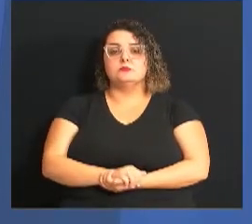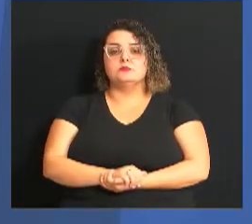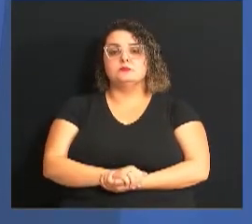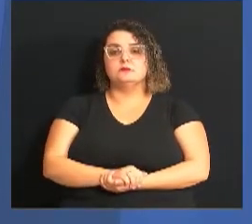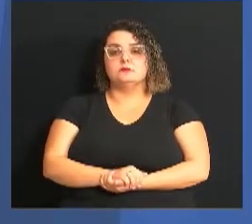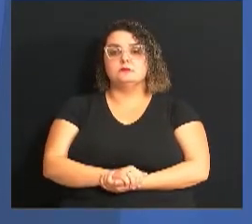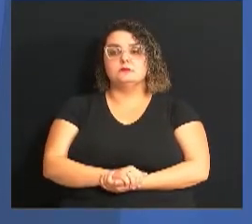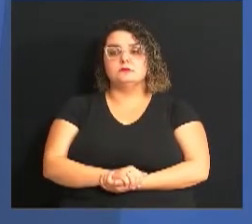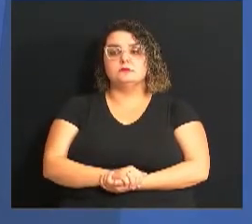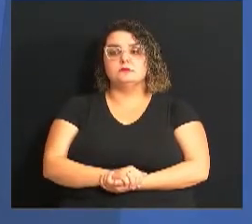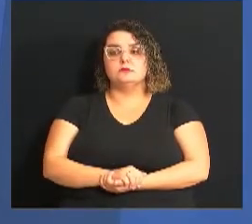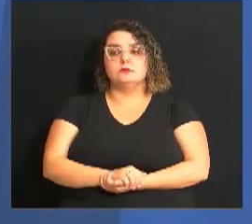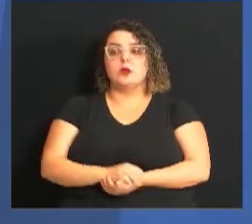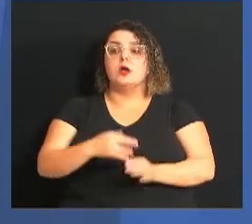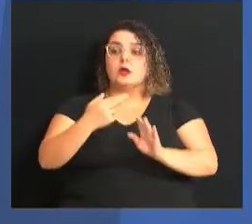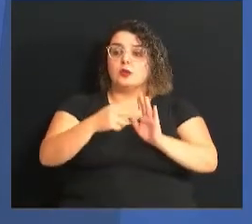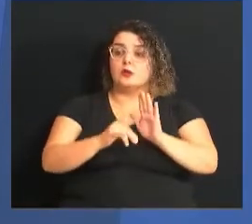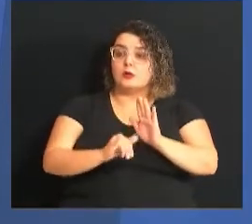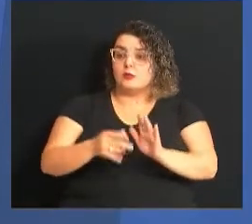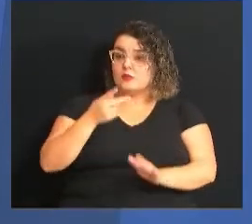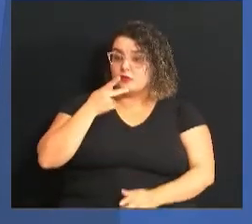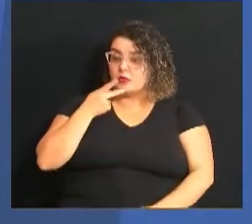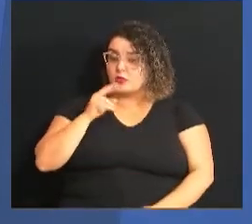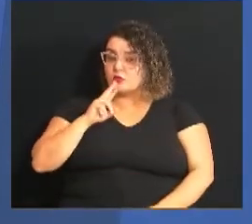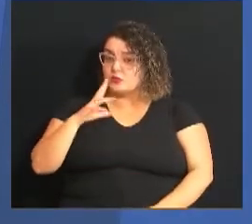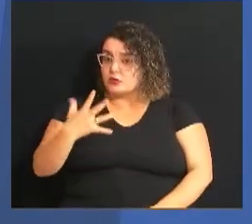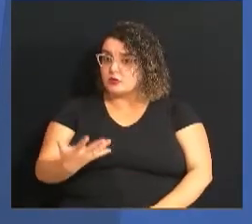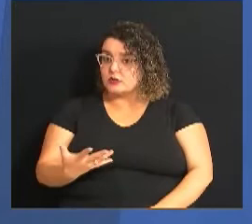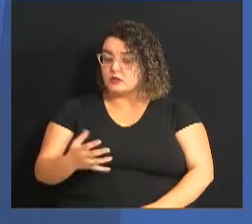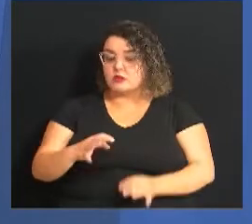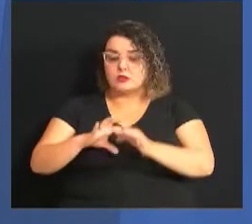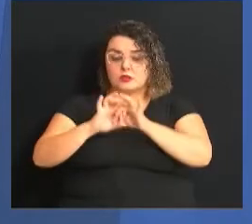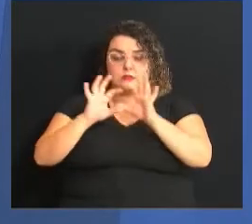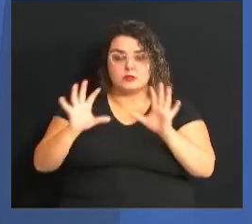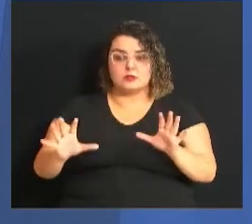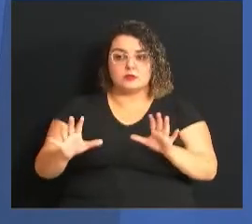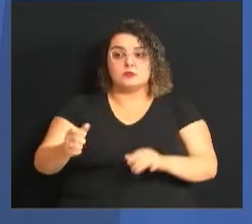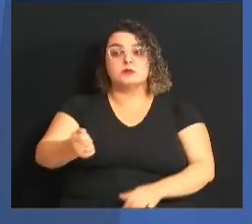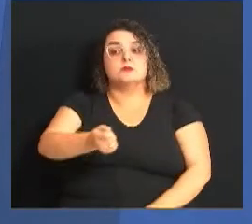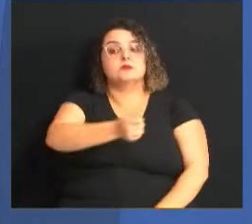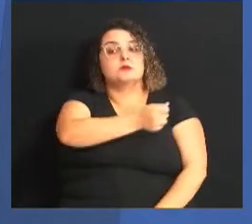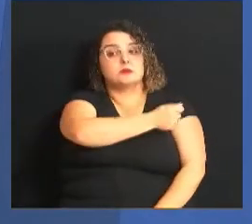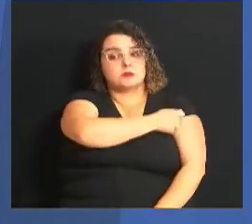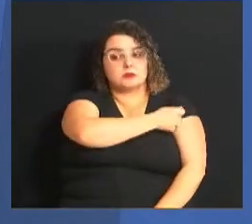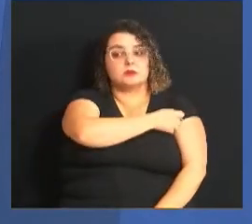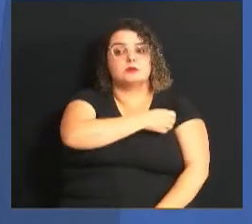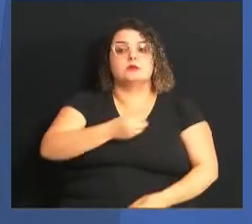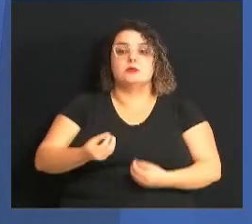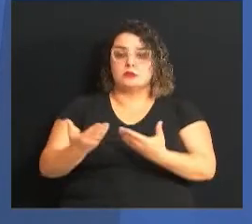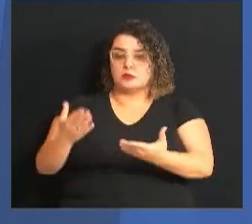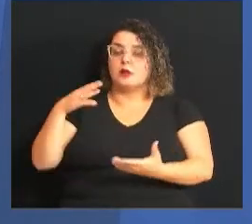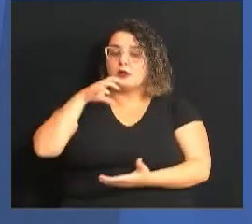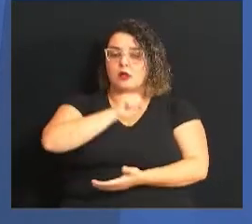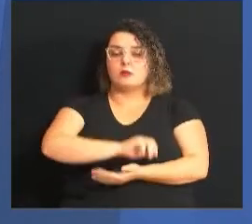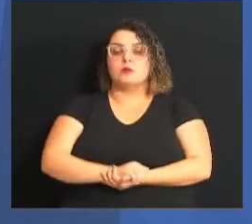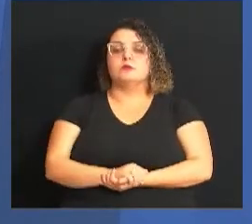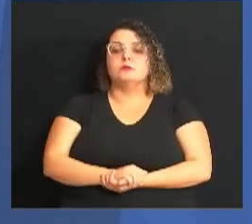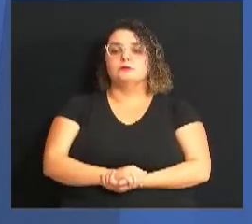E o relator afirmou que o resultado ficará à disposição das autoridades e deve ser entregue em breve.